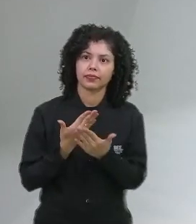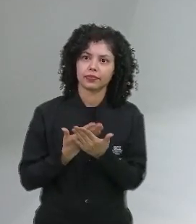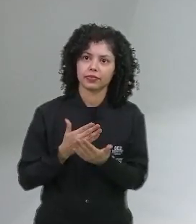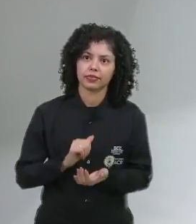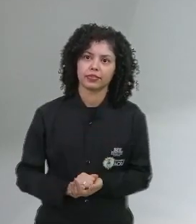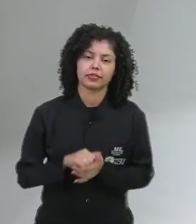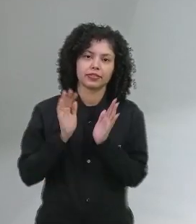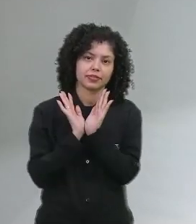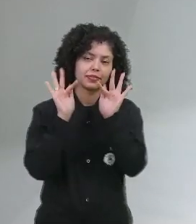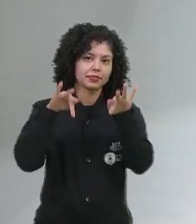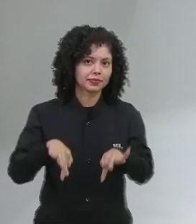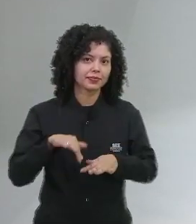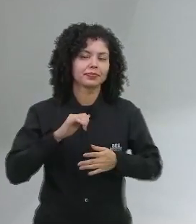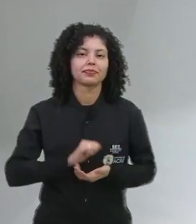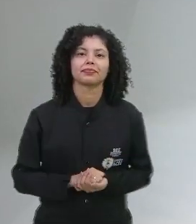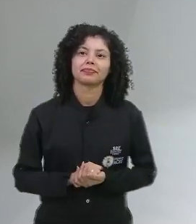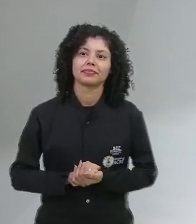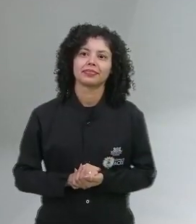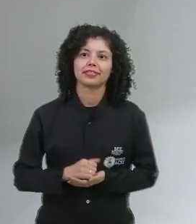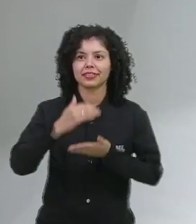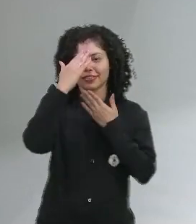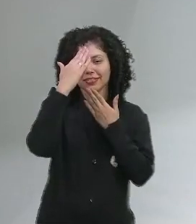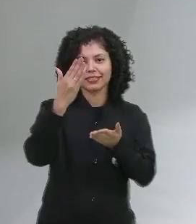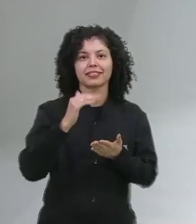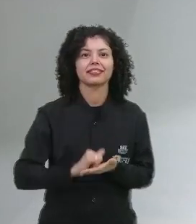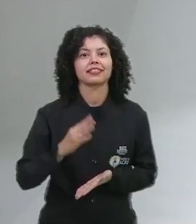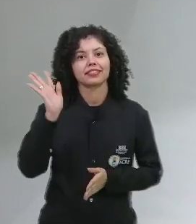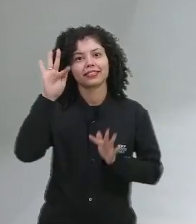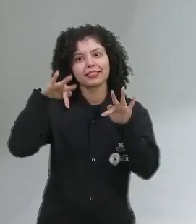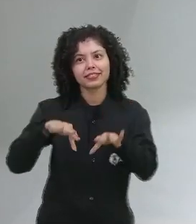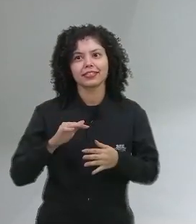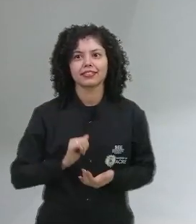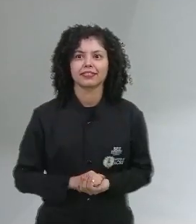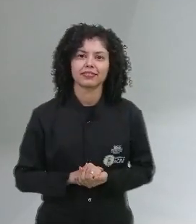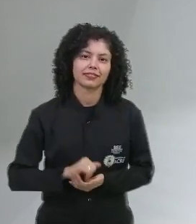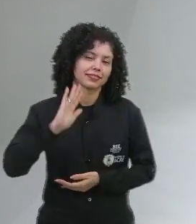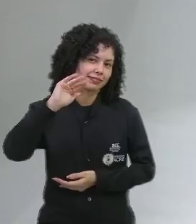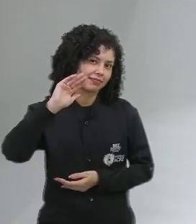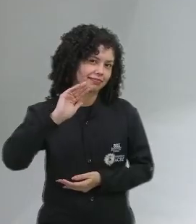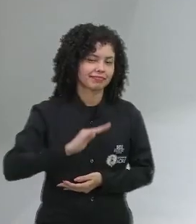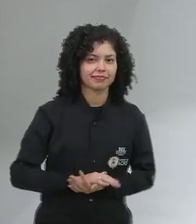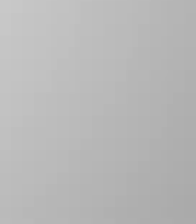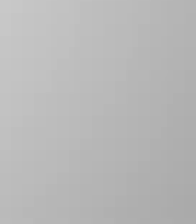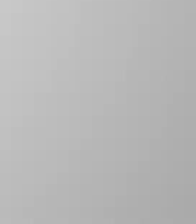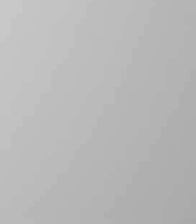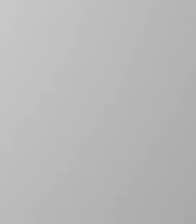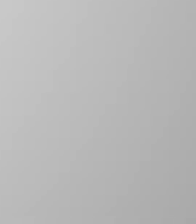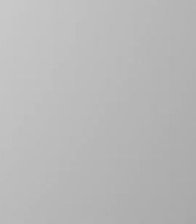hoje ela vai ficando por aqui. Te agradeço por assistir até o final e até a próxima.